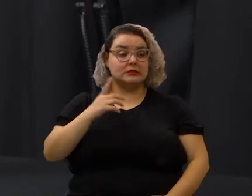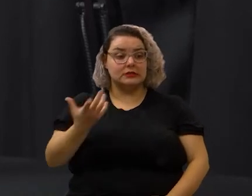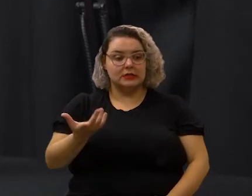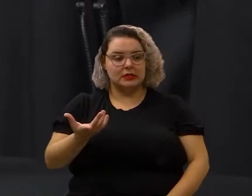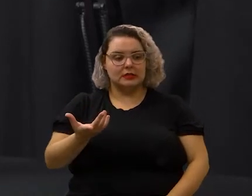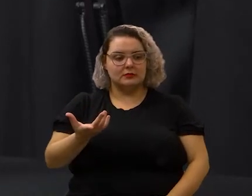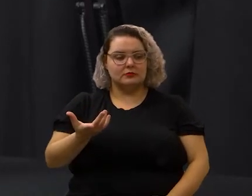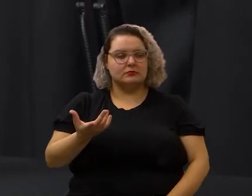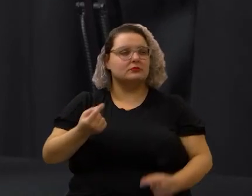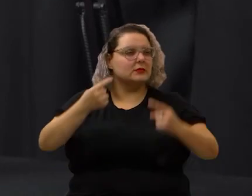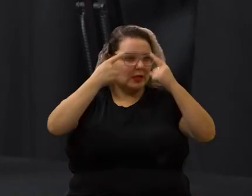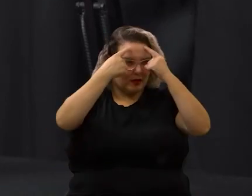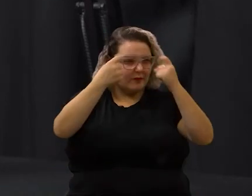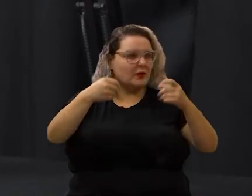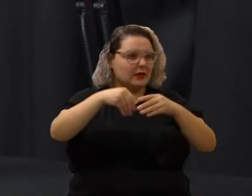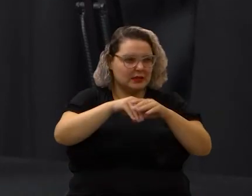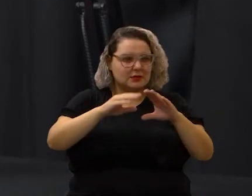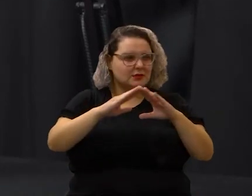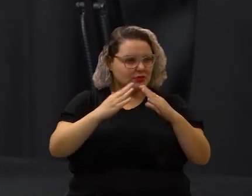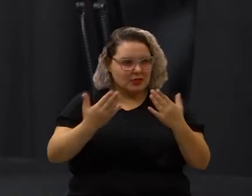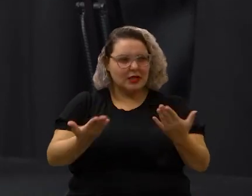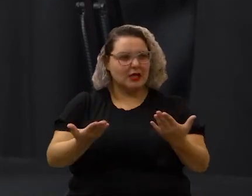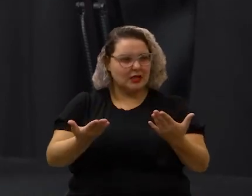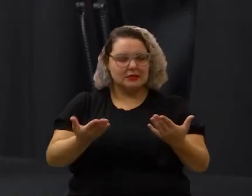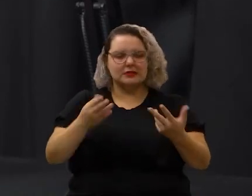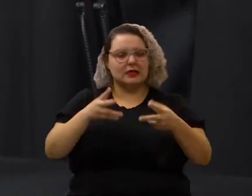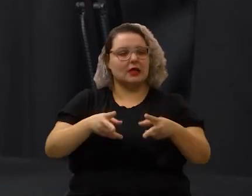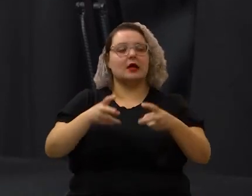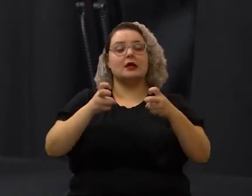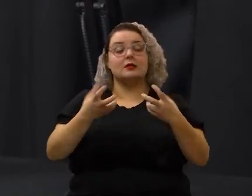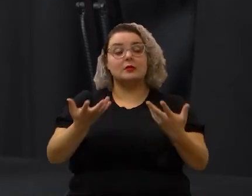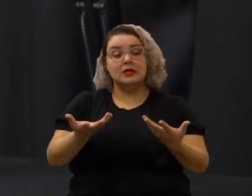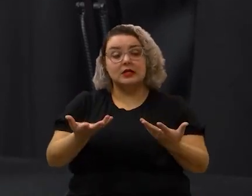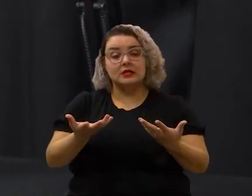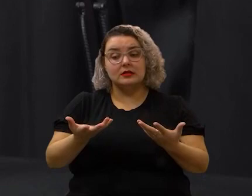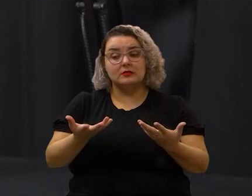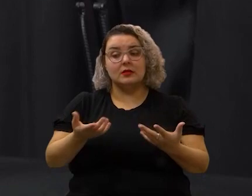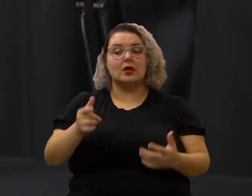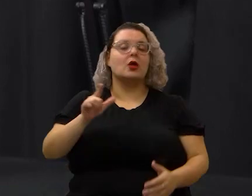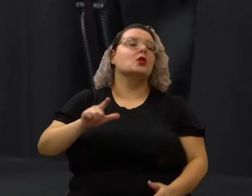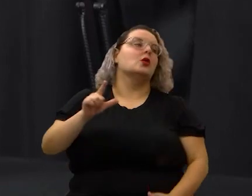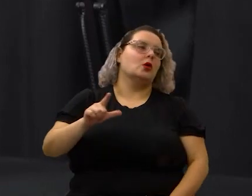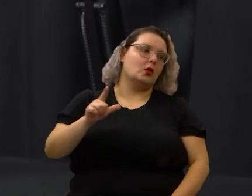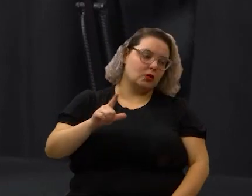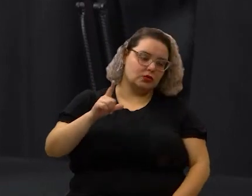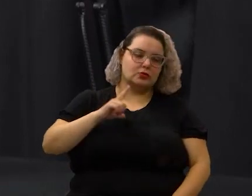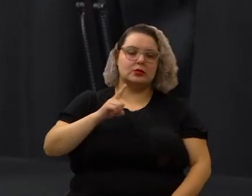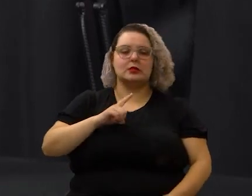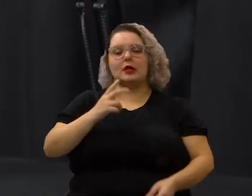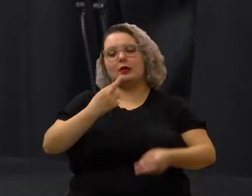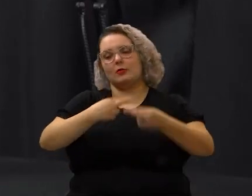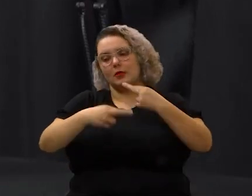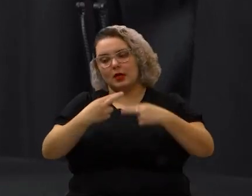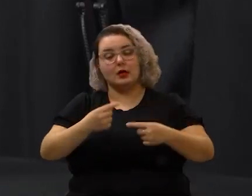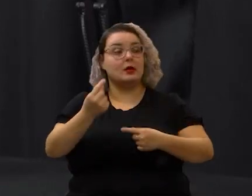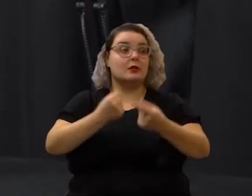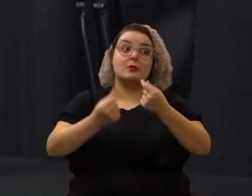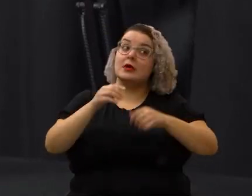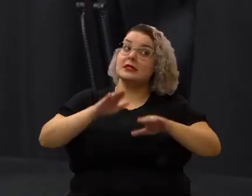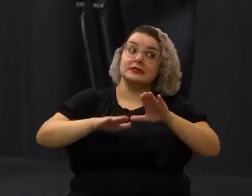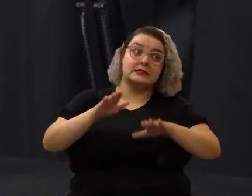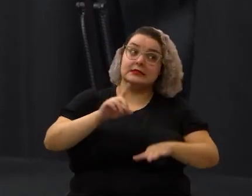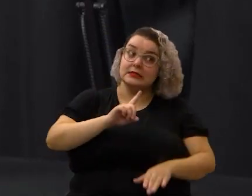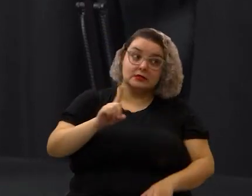a questão da violência doméstica, e a gente percebe que, claro, tem muito a ver com a